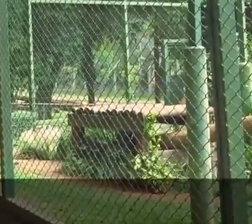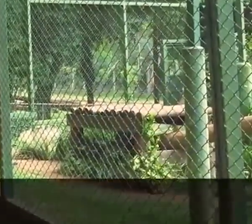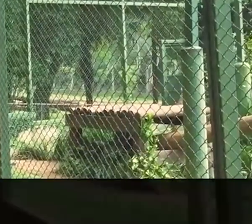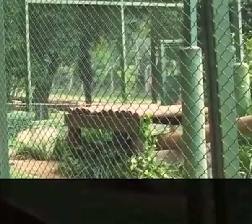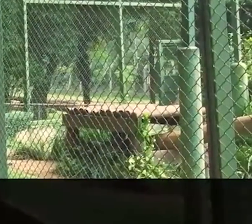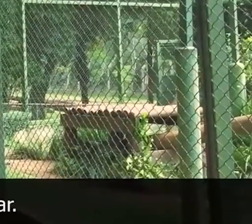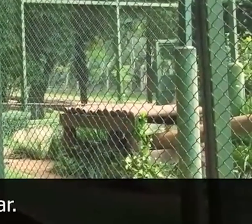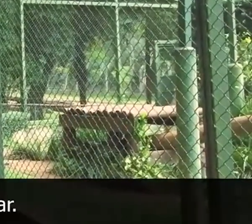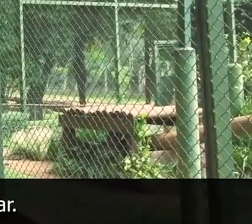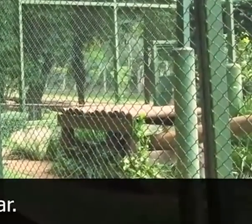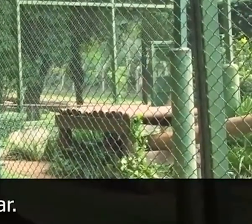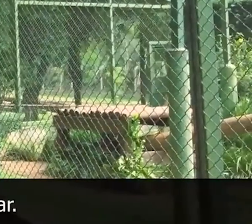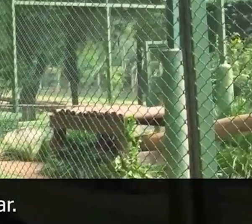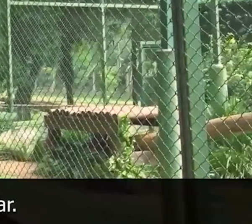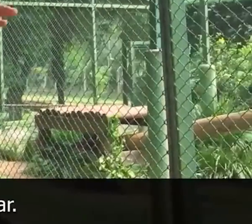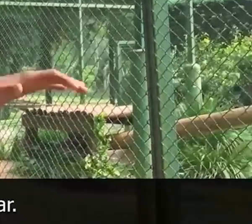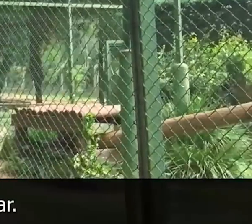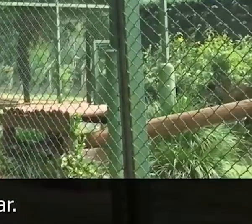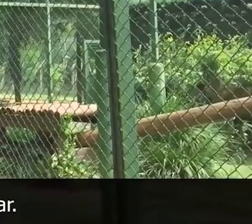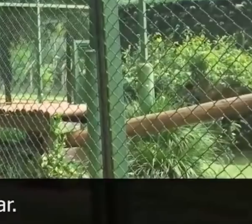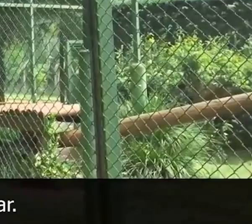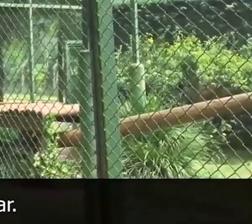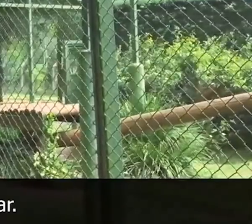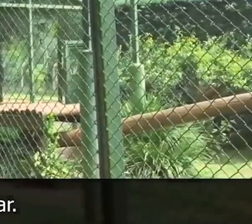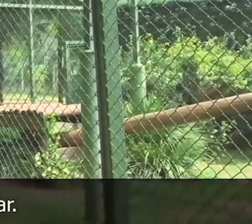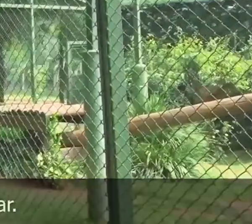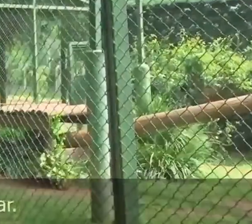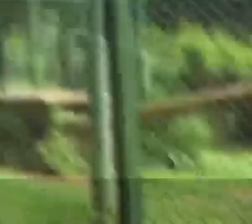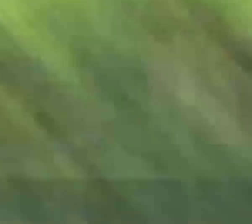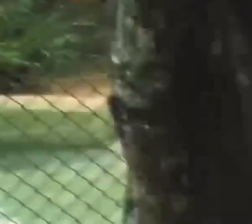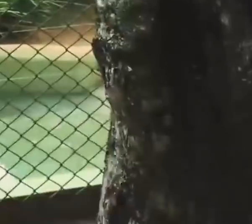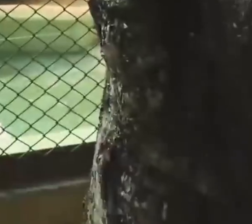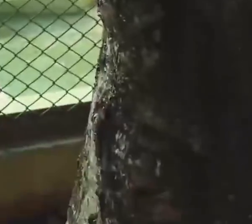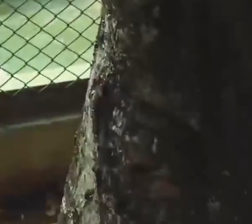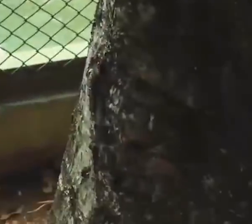É a onça, é ela. Olha uma piscininha para ela nadar.